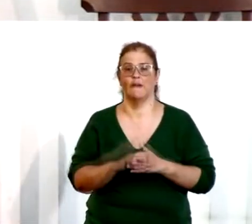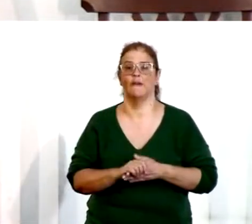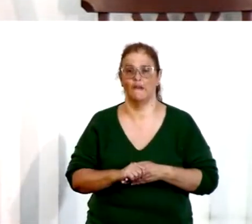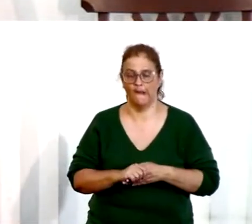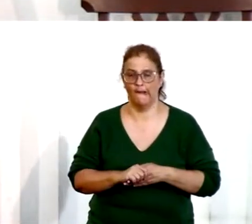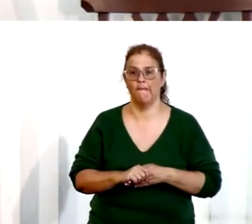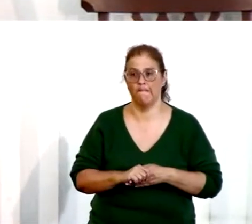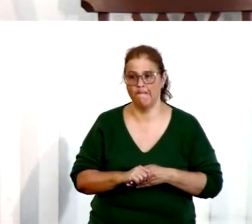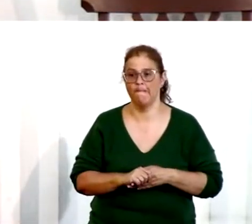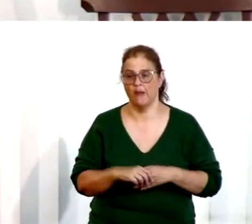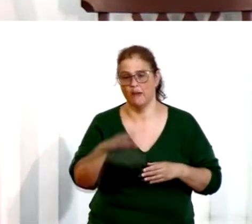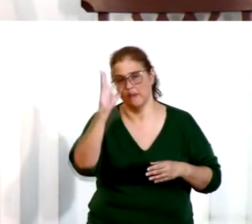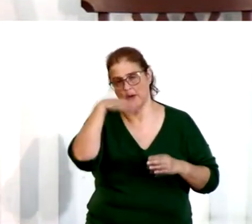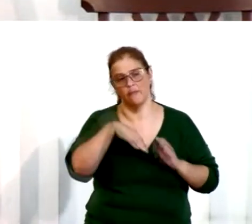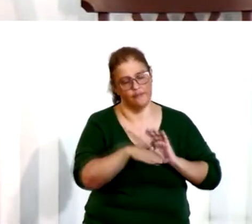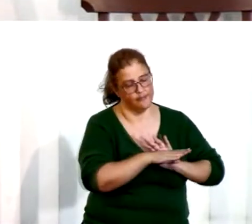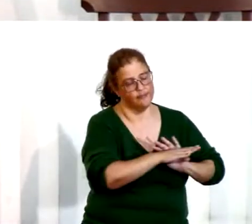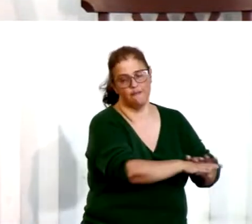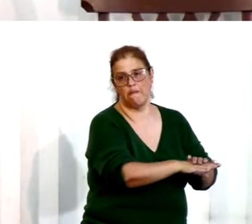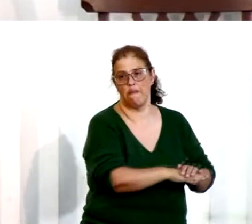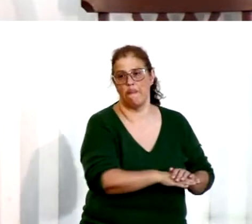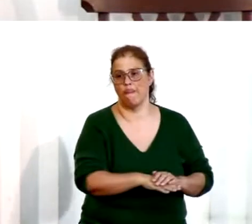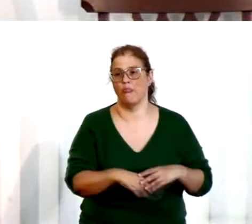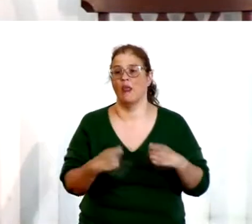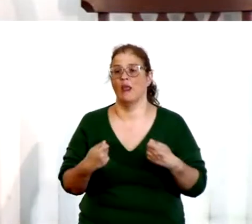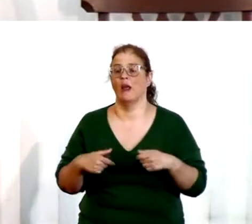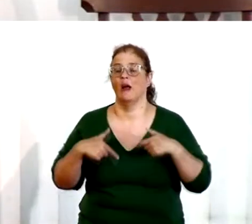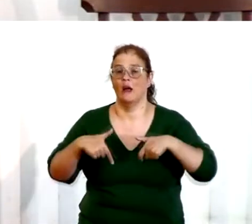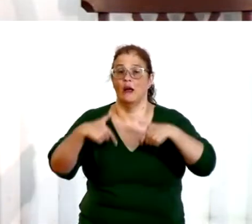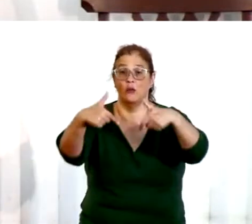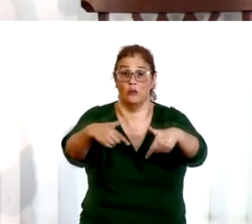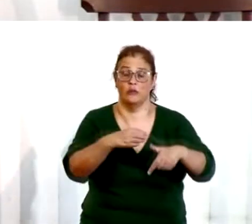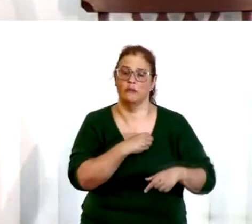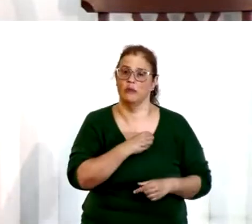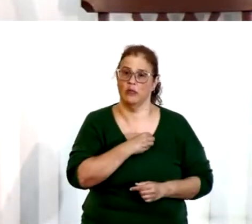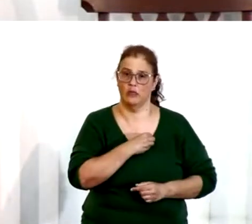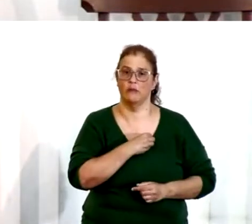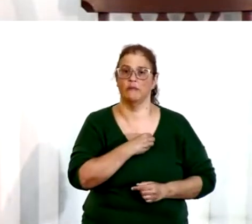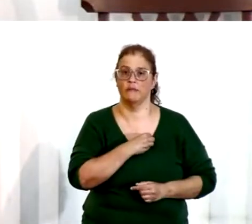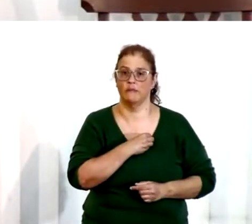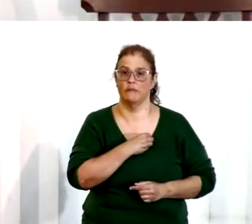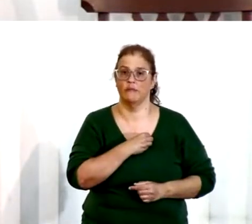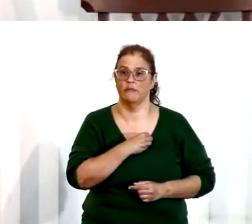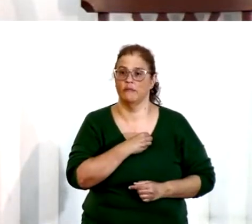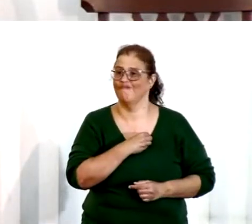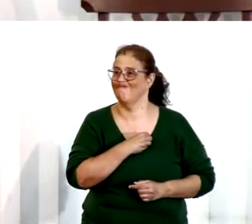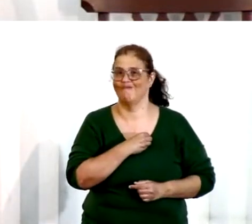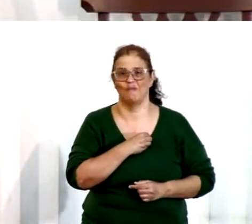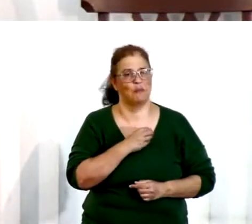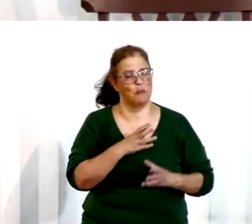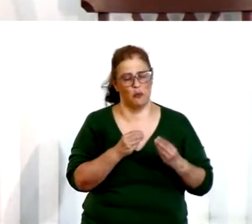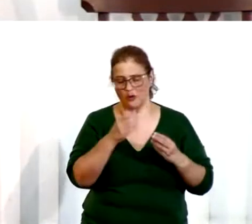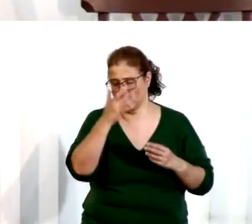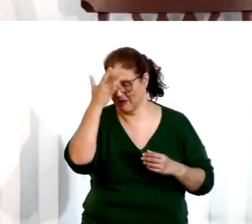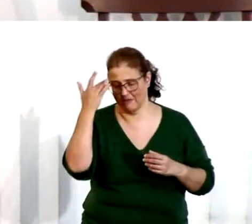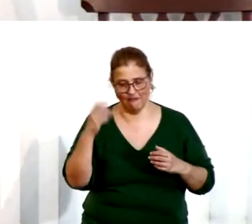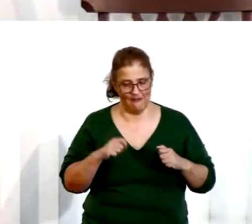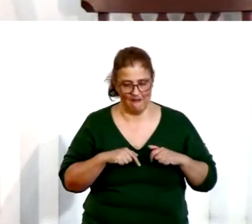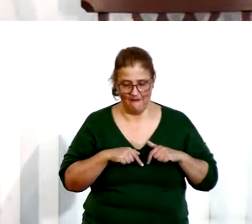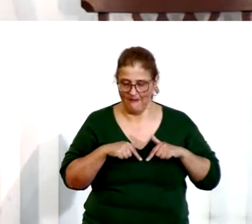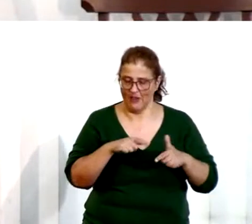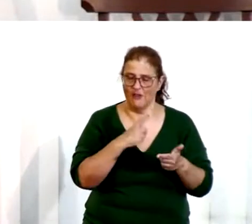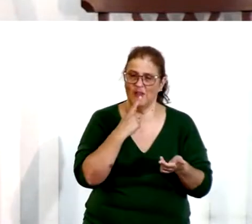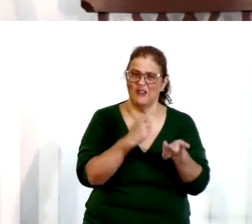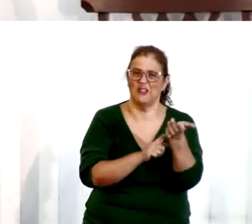caminhada cristã, nós temos de enfrentar. Na luta contra o pecado, muitos de nós não resistem até o sangue, porque a